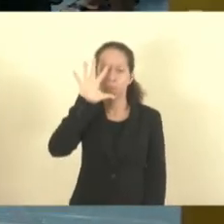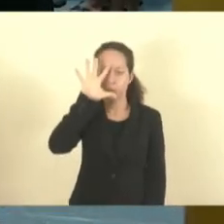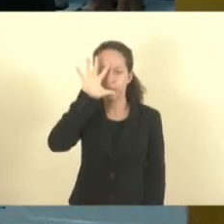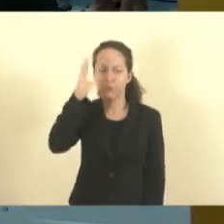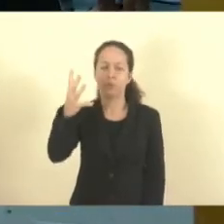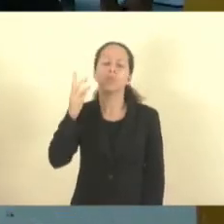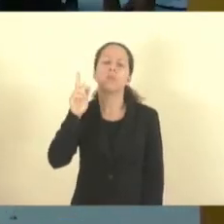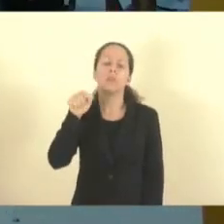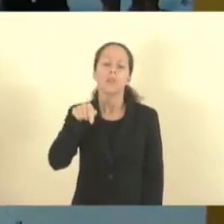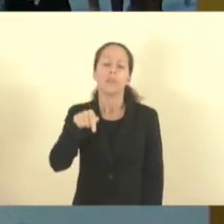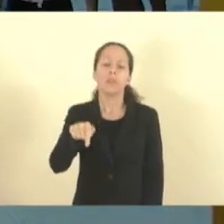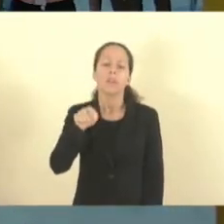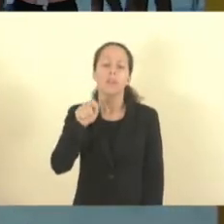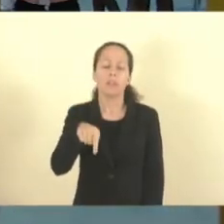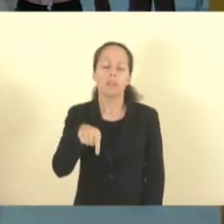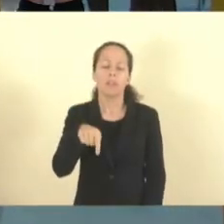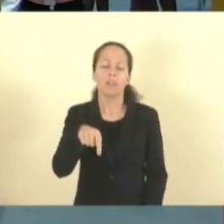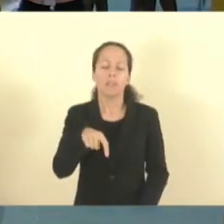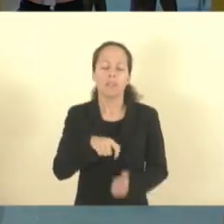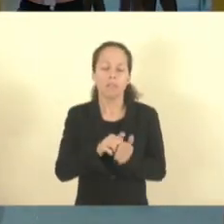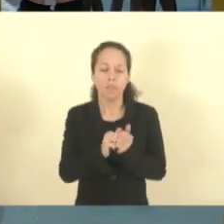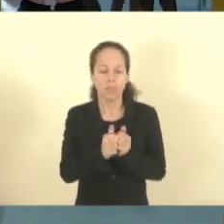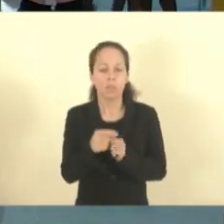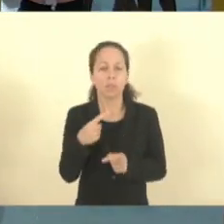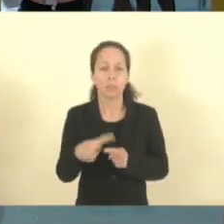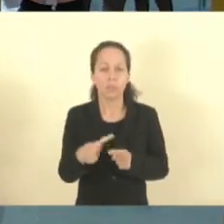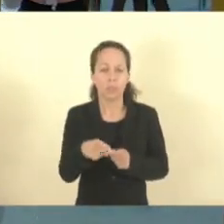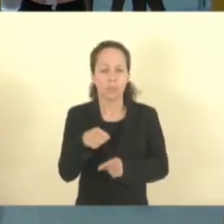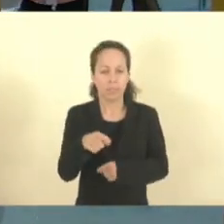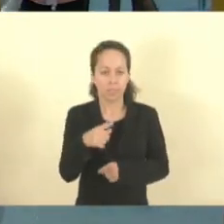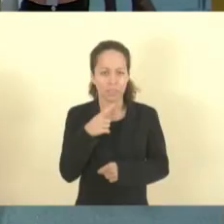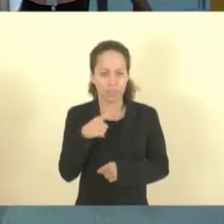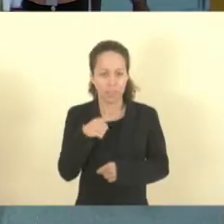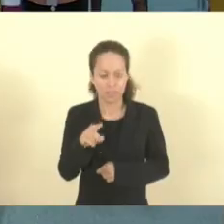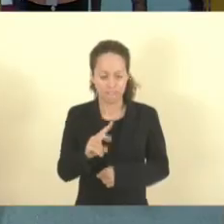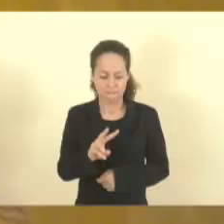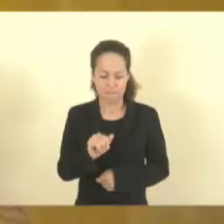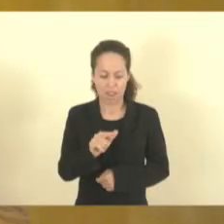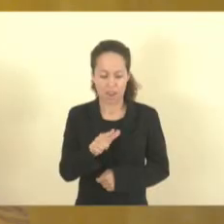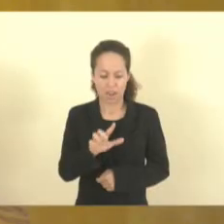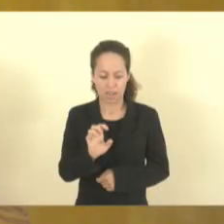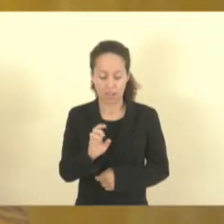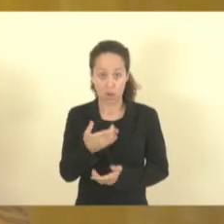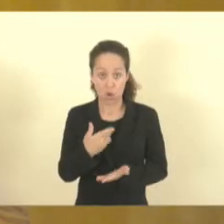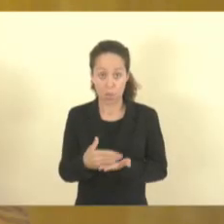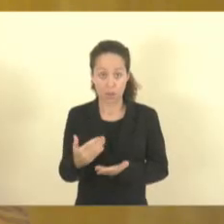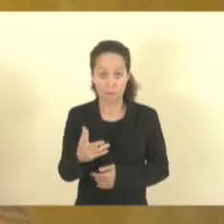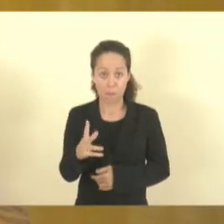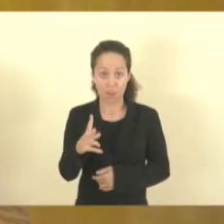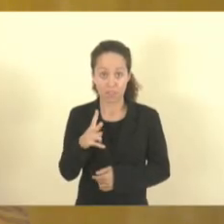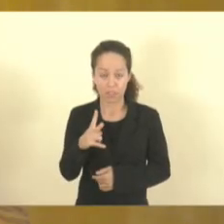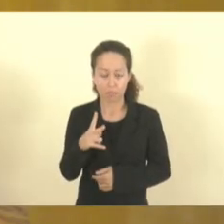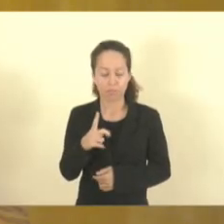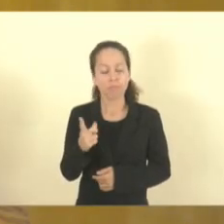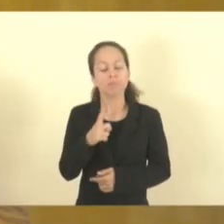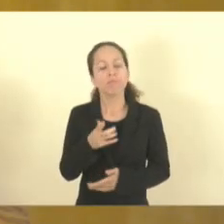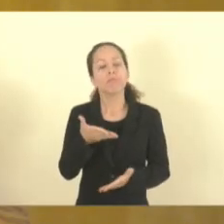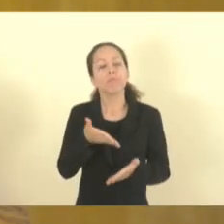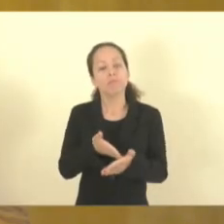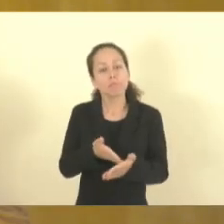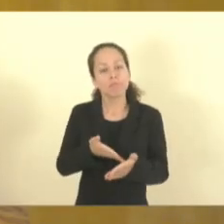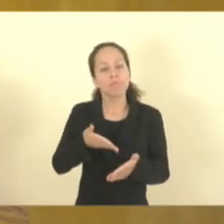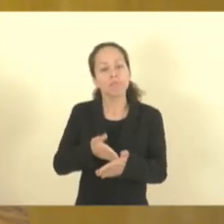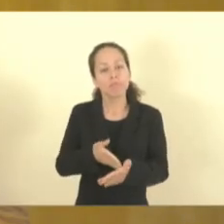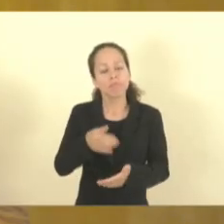Desportiva Ferroviária, que após a privatização da Companhia Vale do Rio Doce, ficou com dificuldades